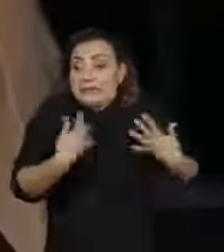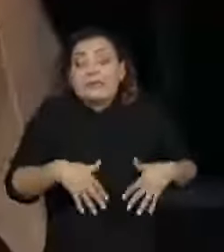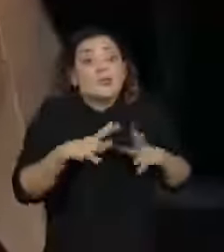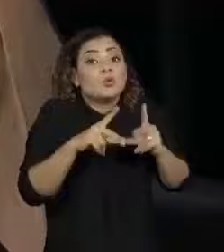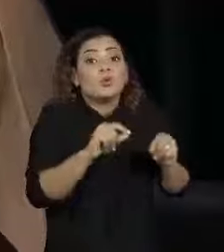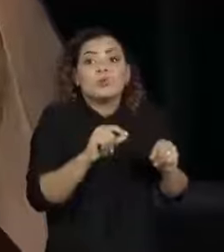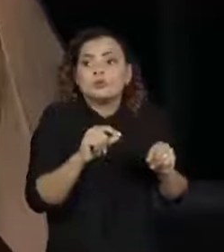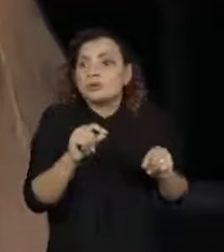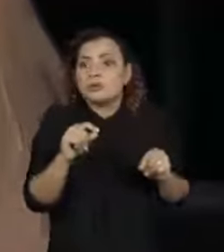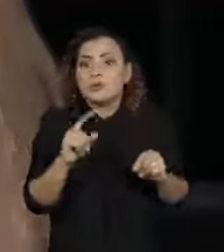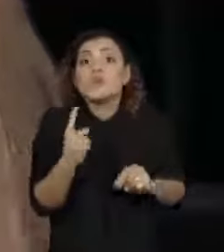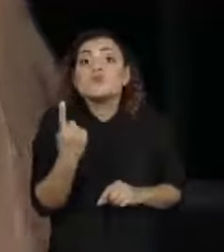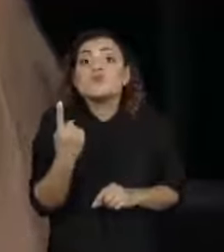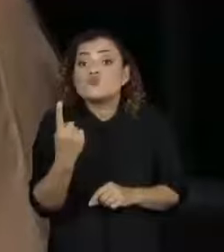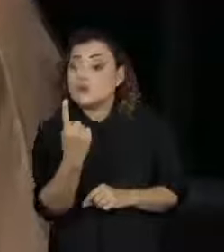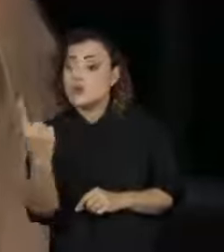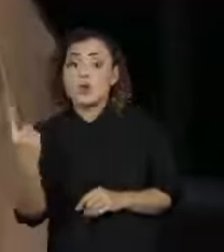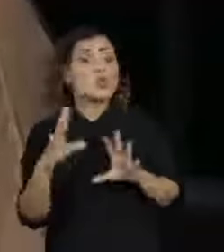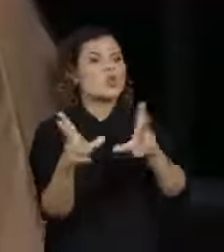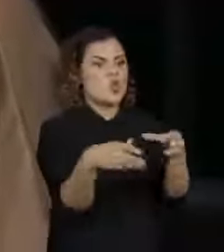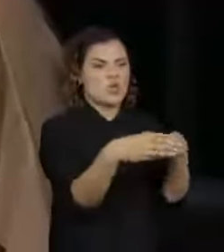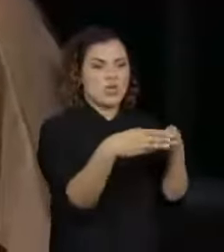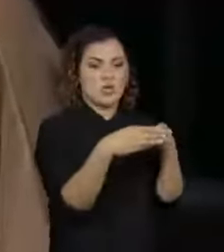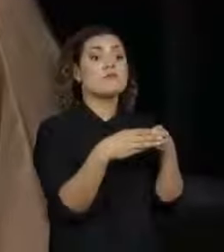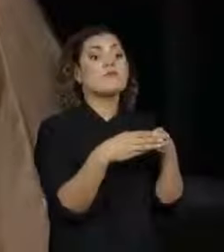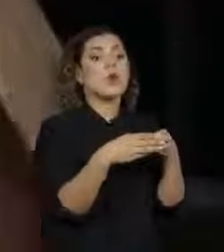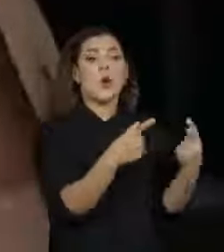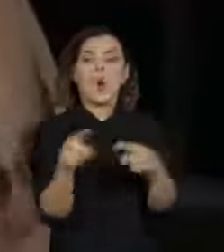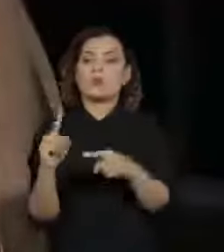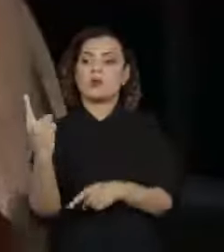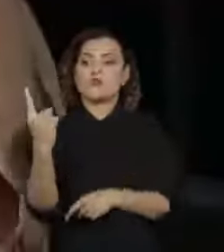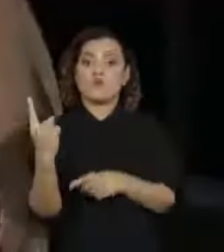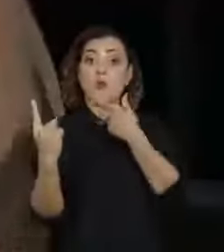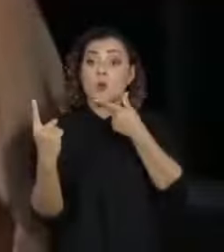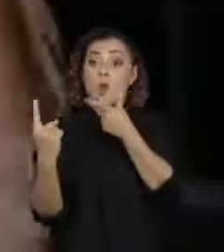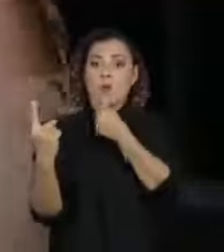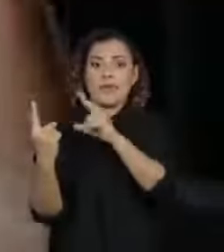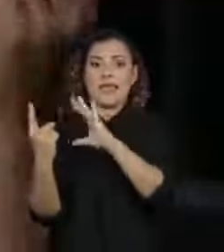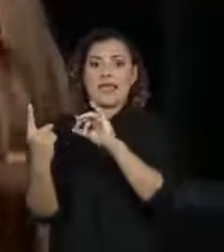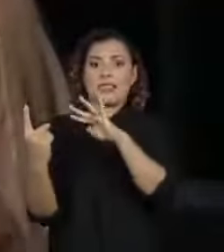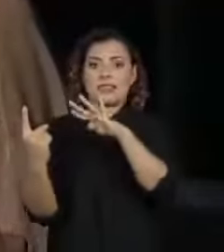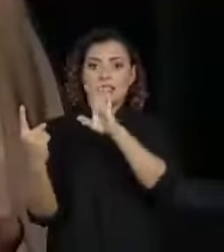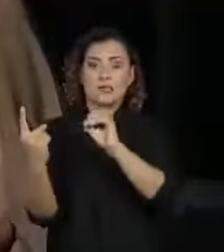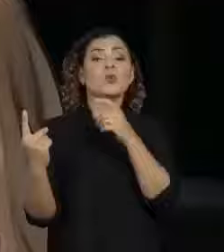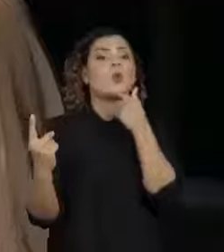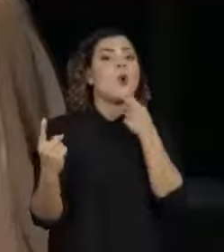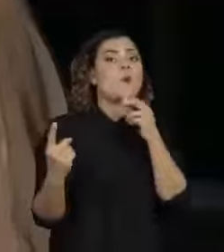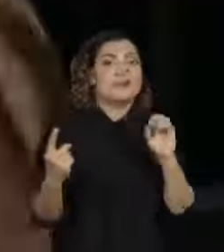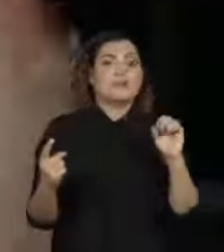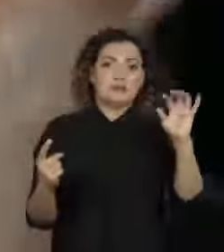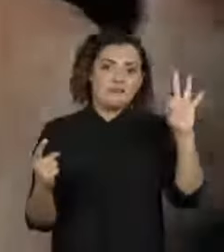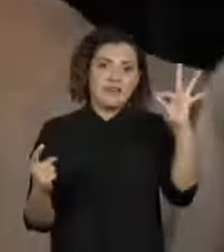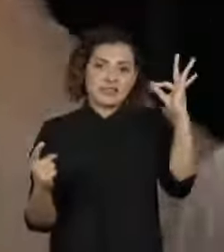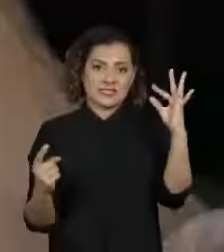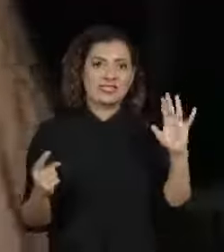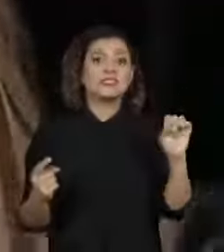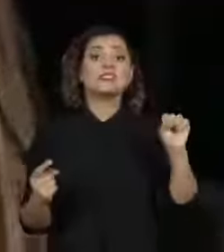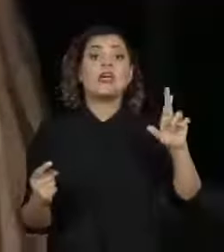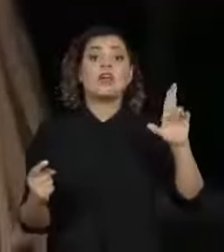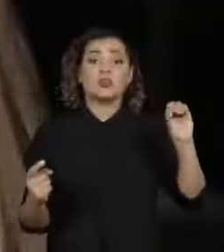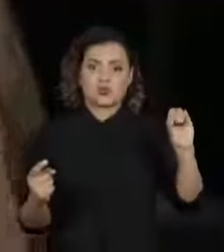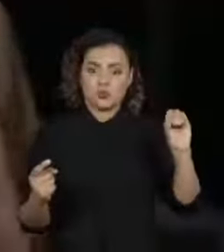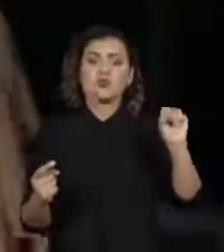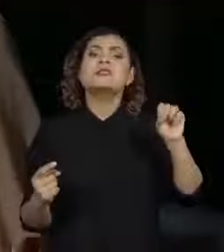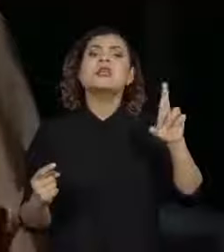grupo todo se uniu ficam cada para fora o cara que ficou para fora chamava Caetano o cara que indicar aquele francês chamado Sérgio só que você acha o